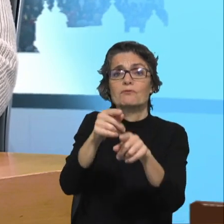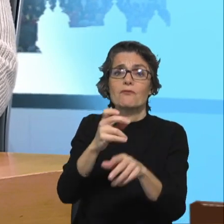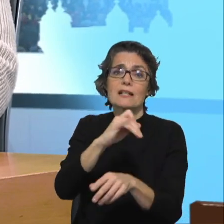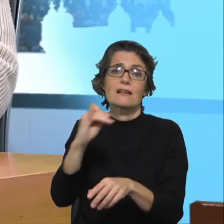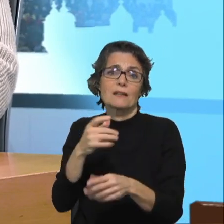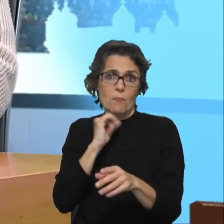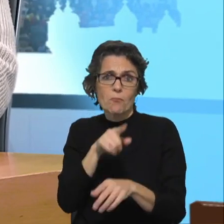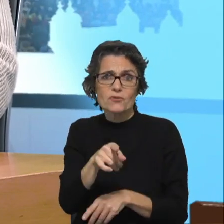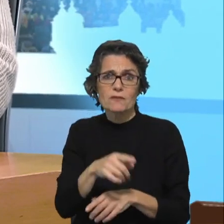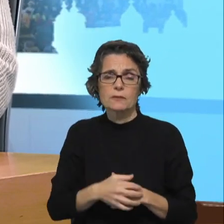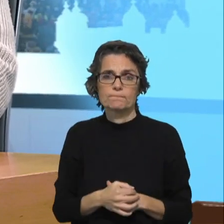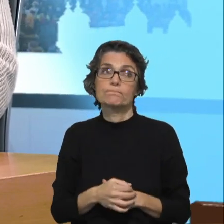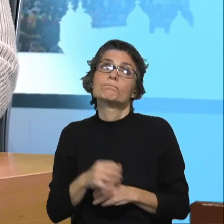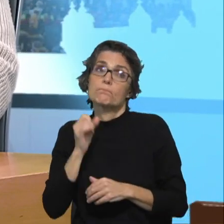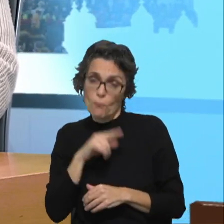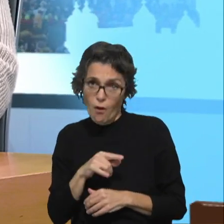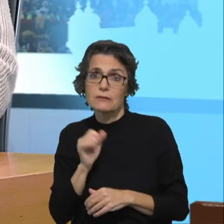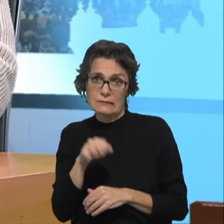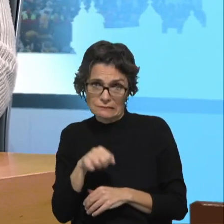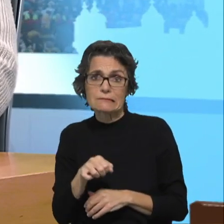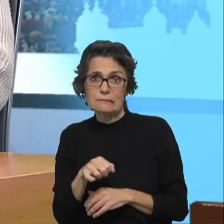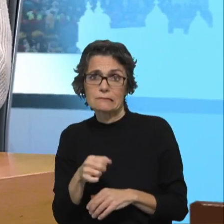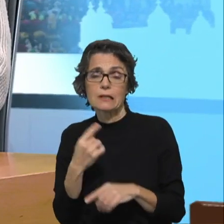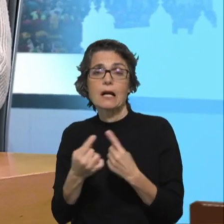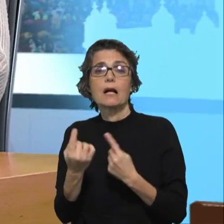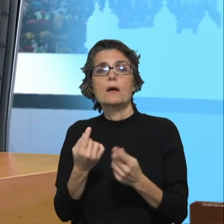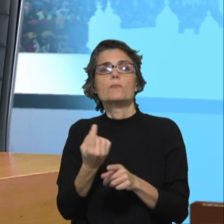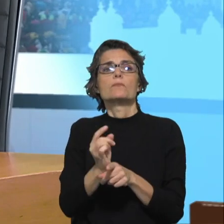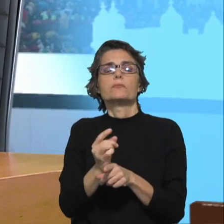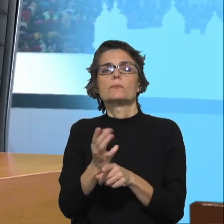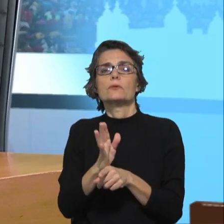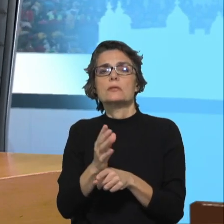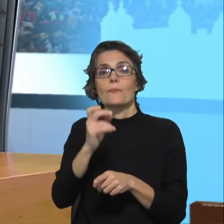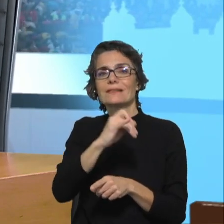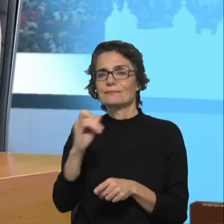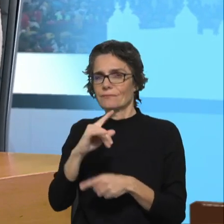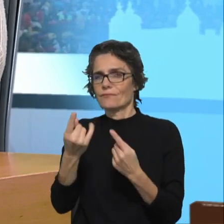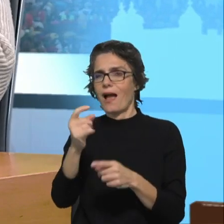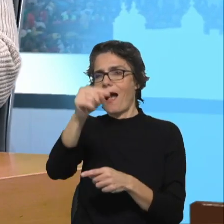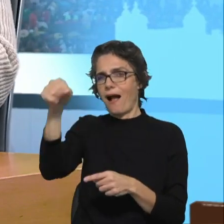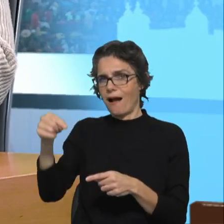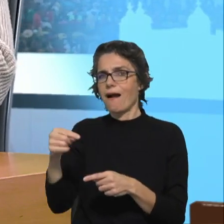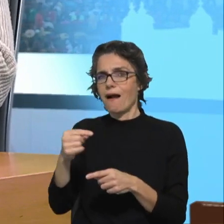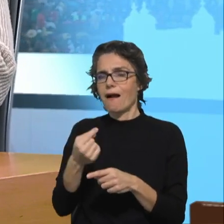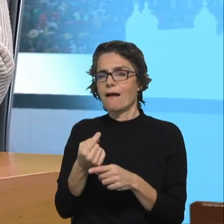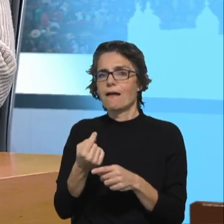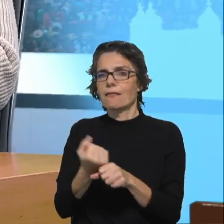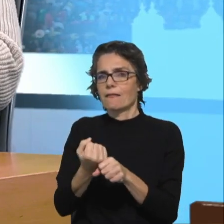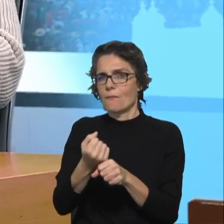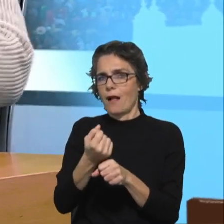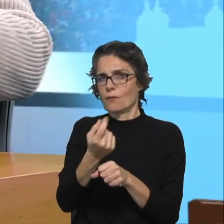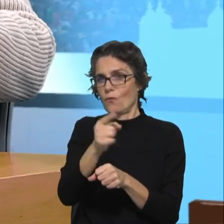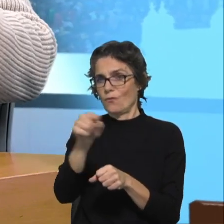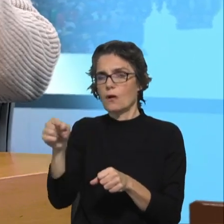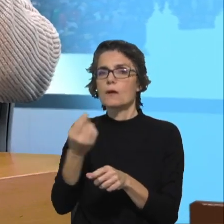Pode. Inclusive, há algumas coisas que se podem estar a fazer com a inteligência artificial que a mim me fazem alguma impressão. Por exemplo,